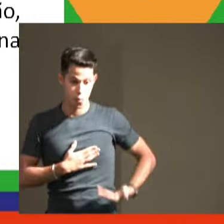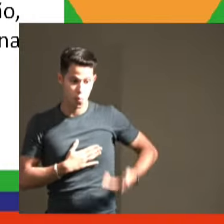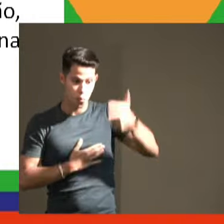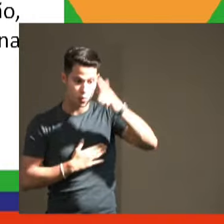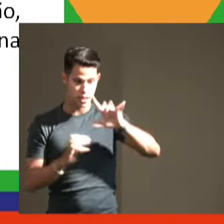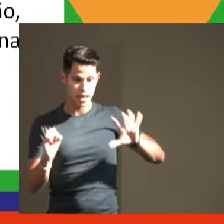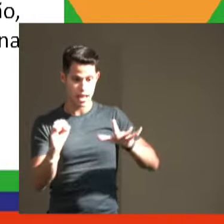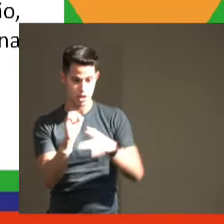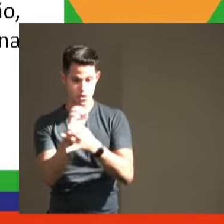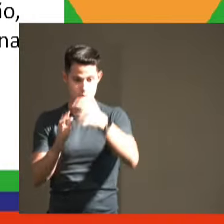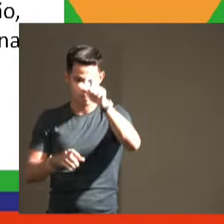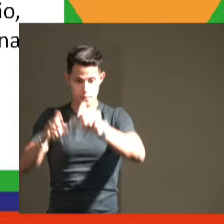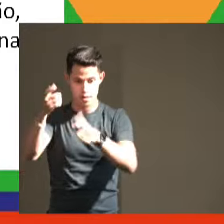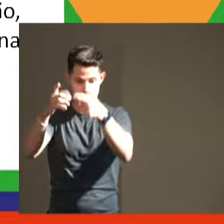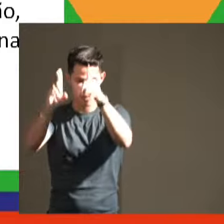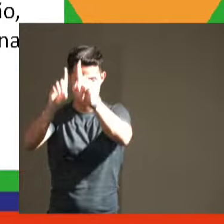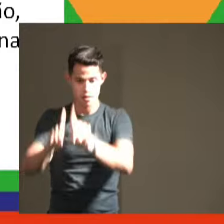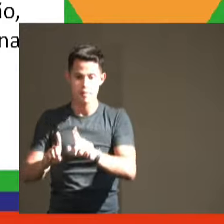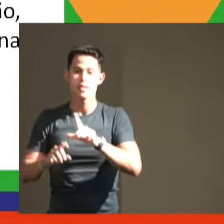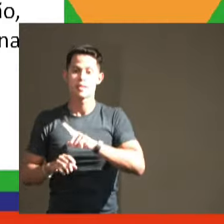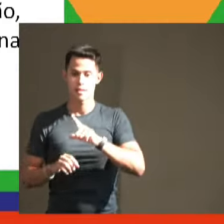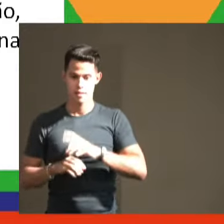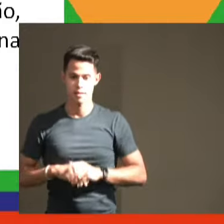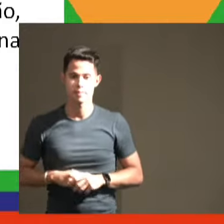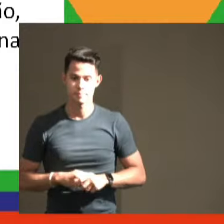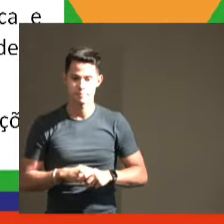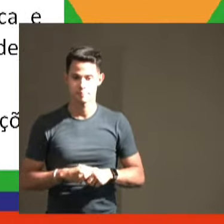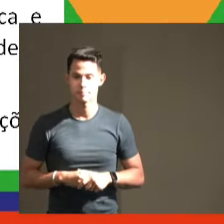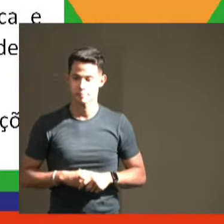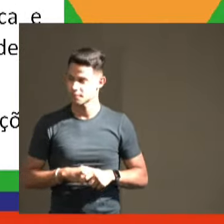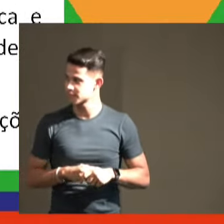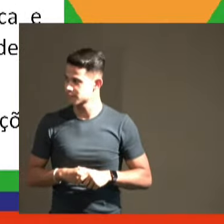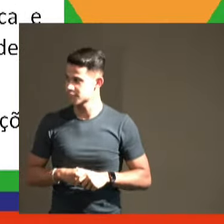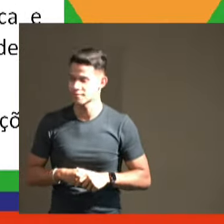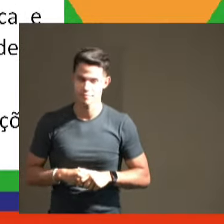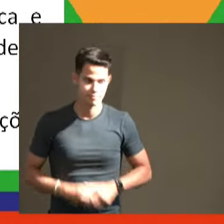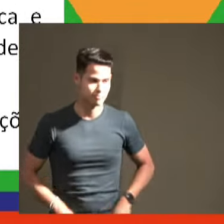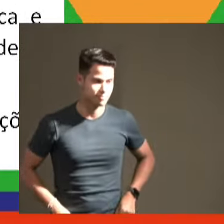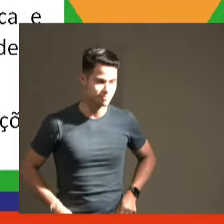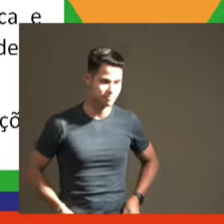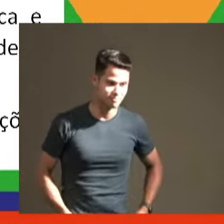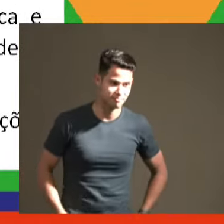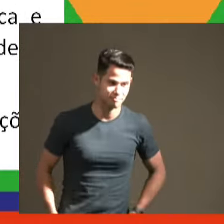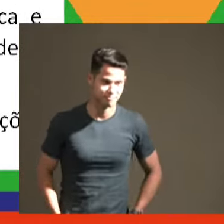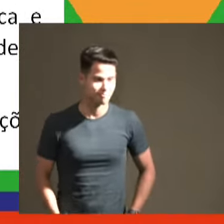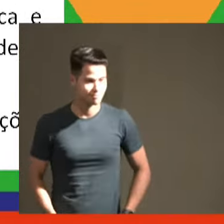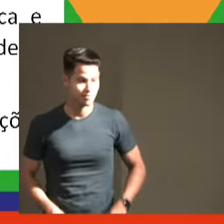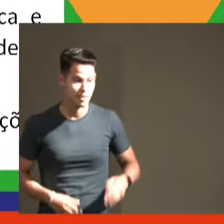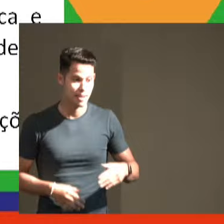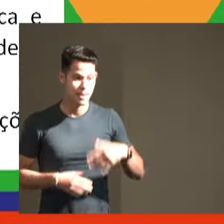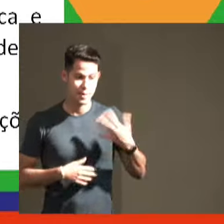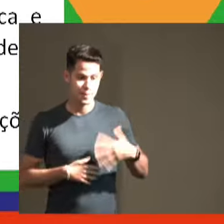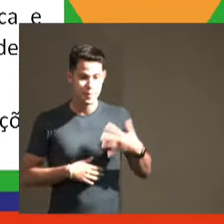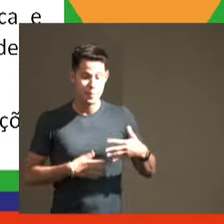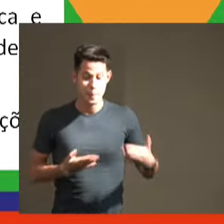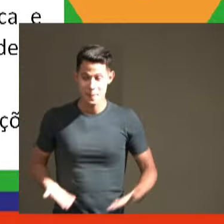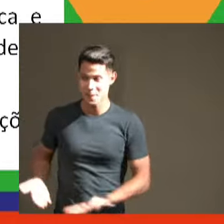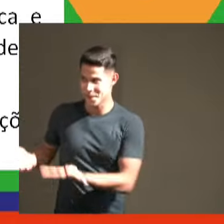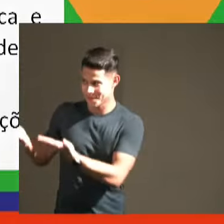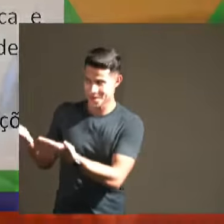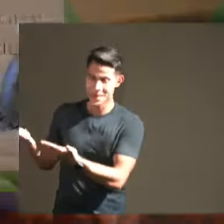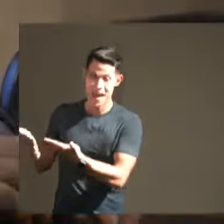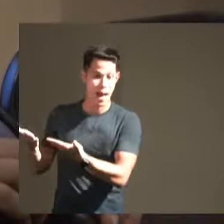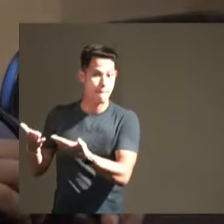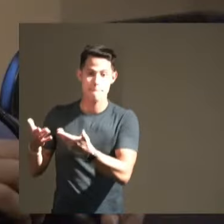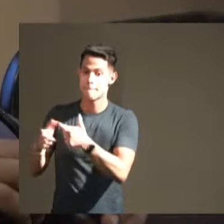dos cidadãos alcançados pelo Tratado Internacional. Gente, a maior conquista